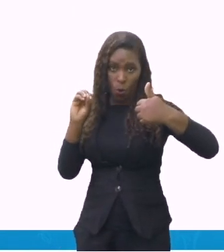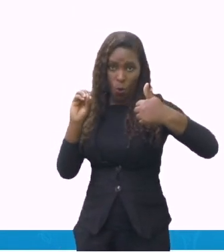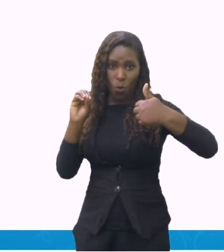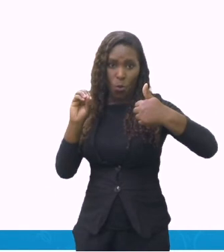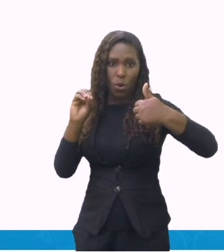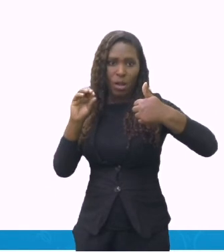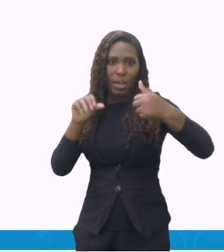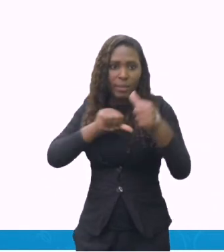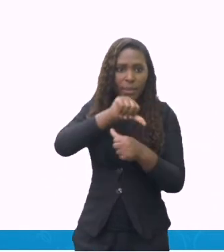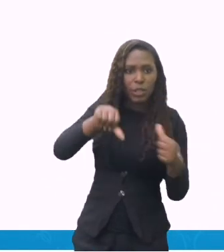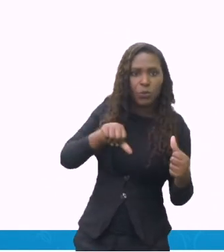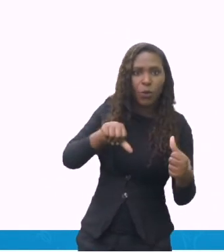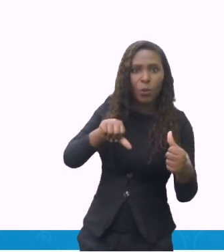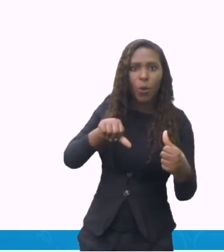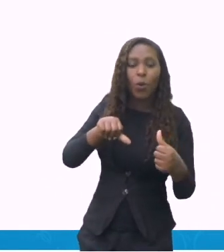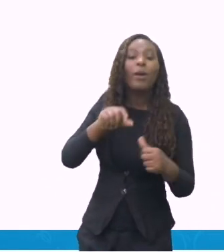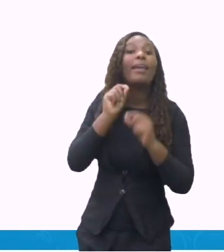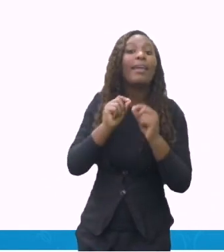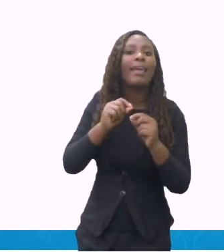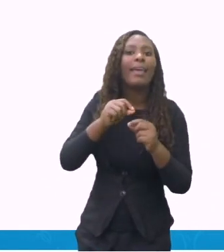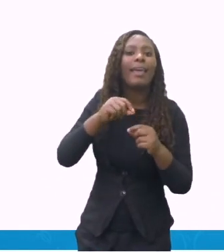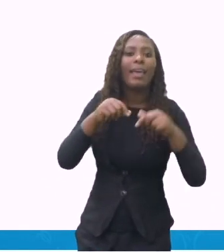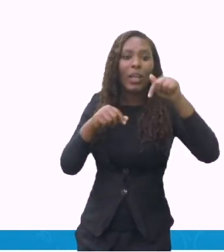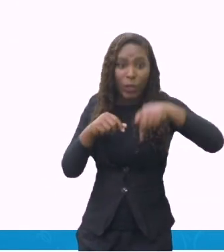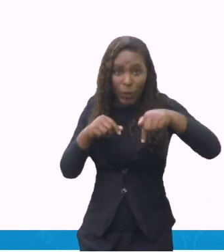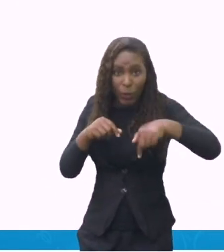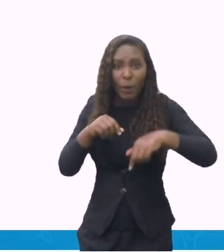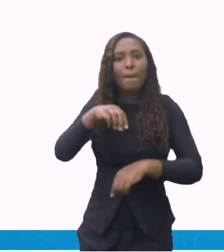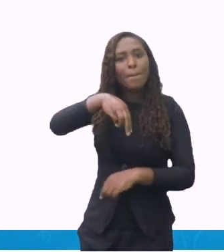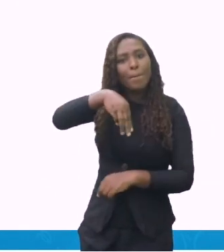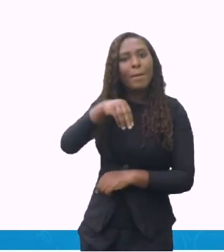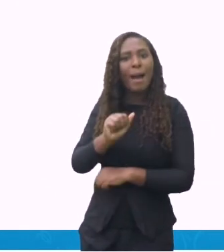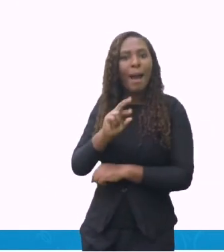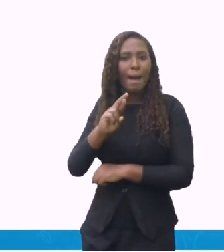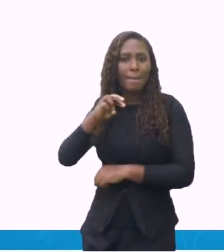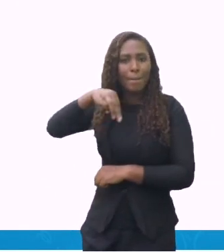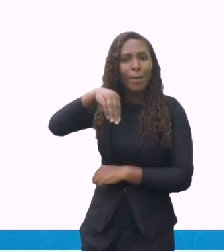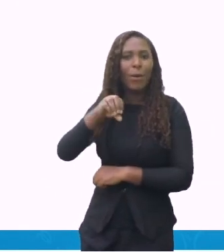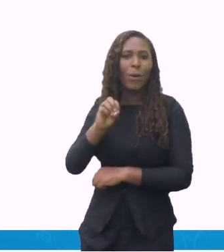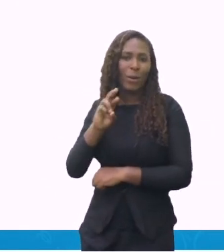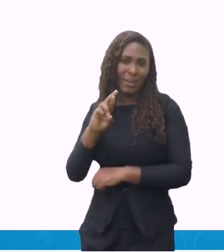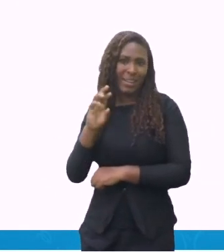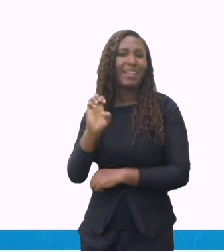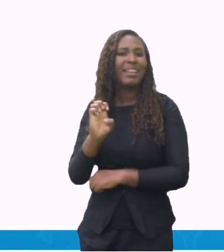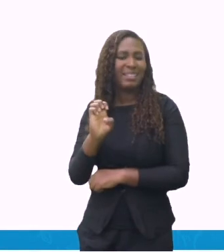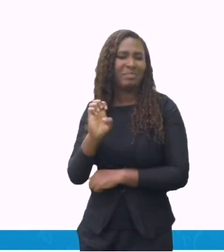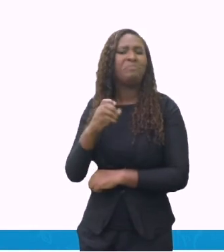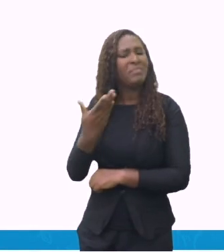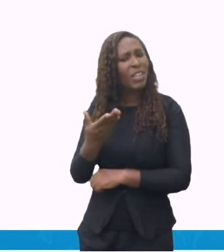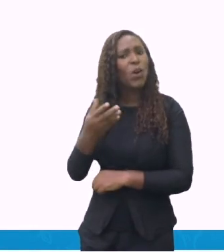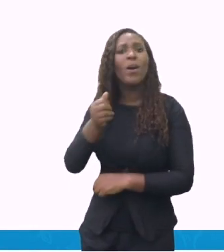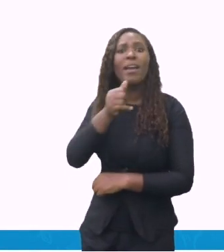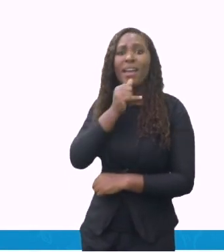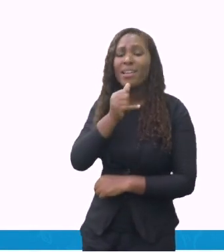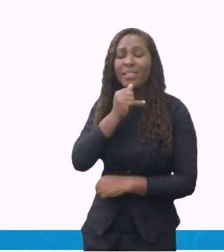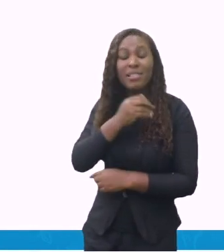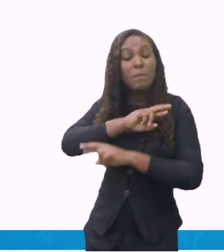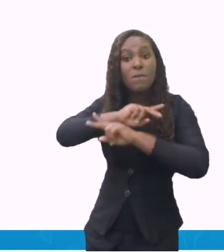rochas aqui, elas são exemplos de rochas metamórficas. Então, trouxe bastante imagens